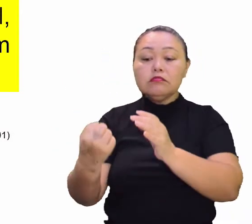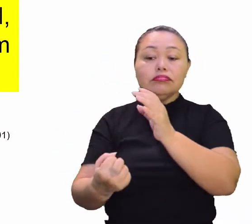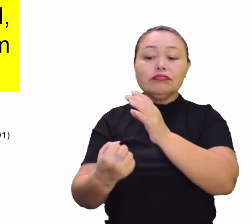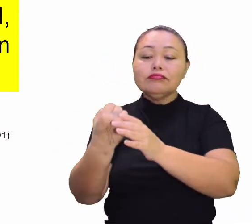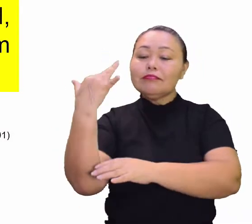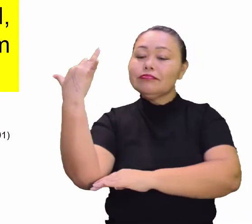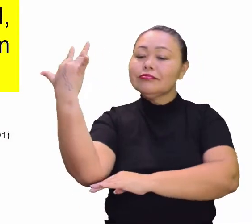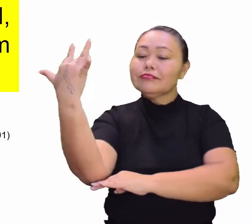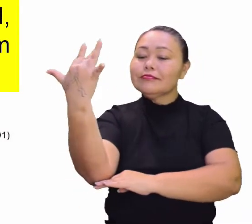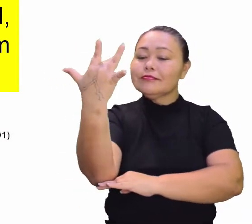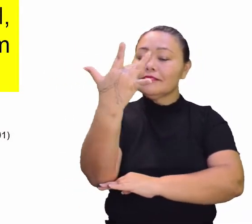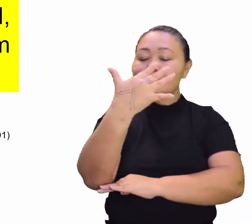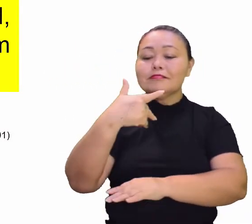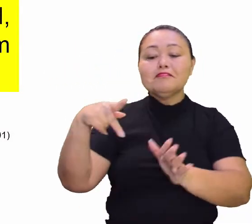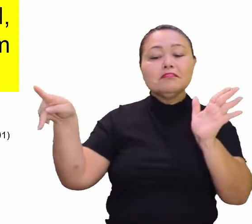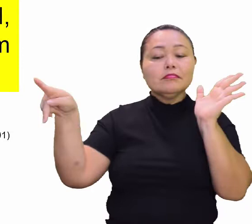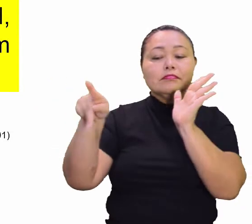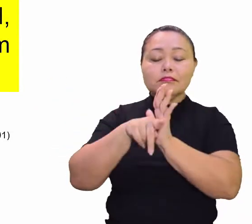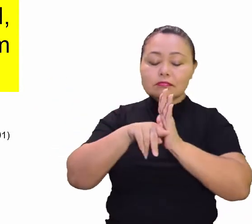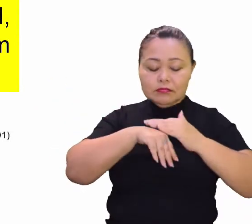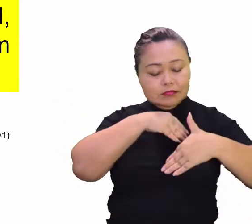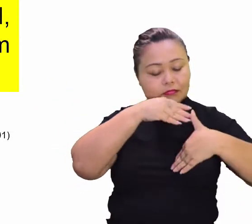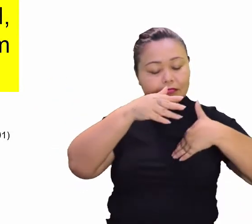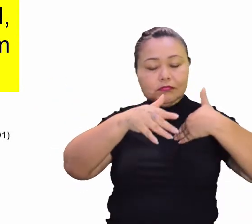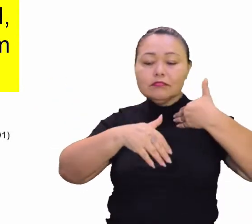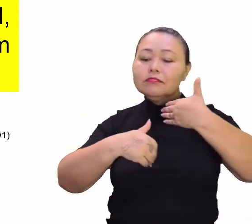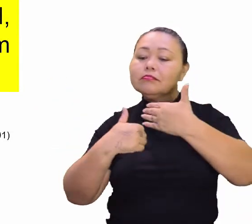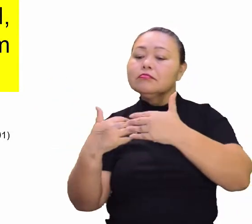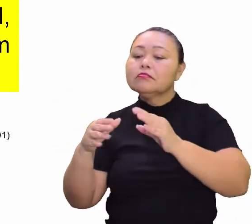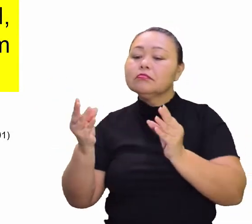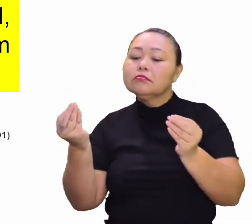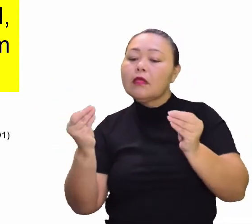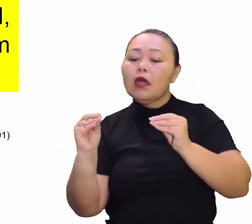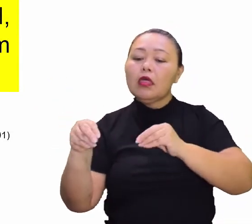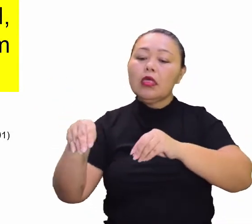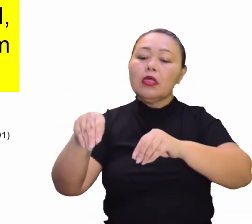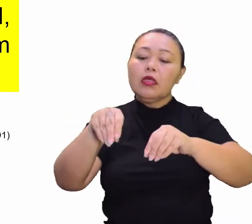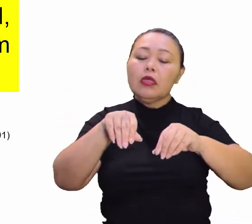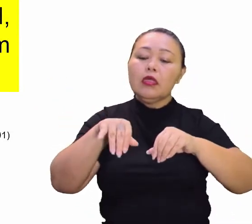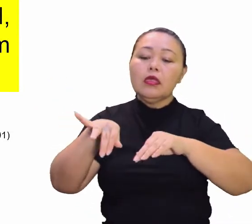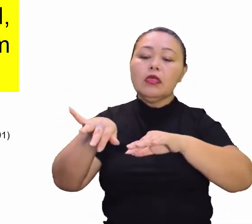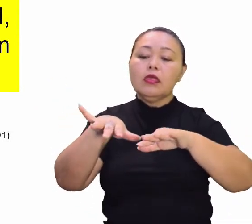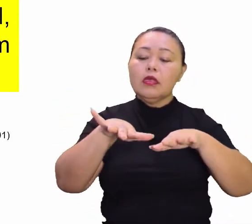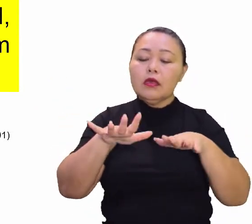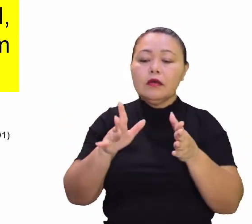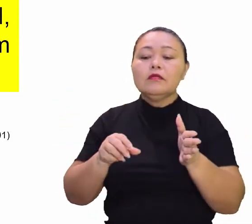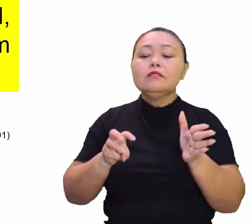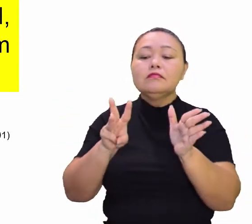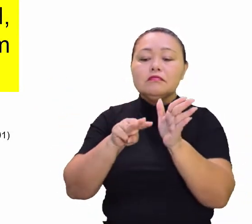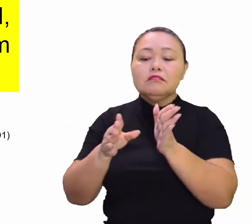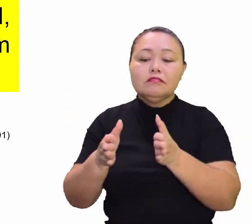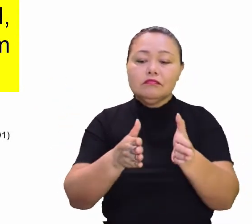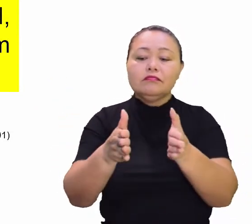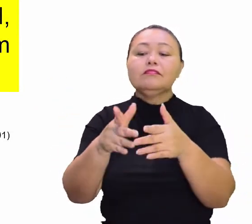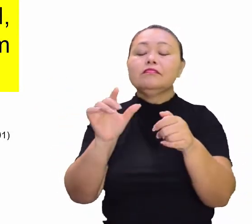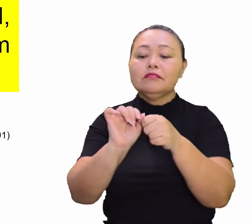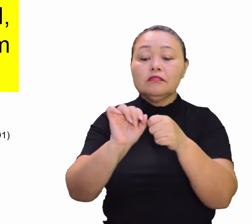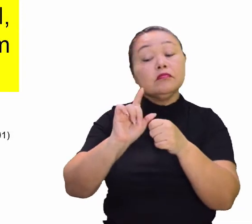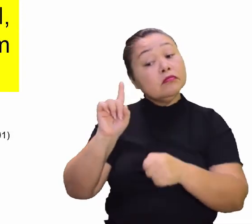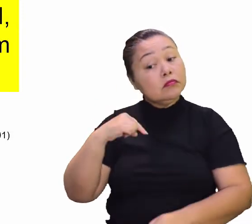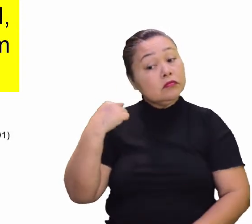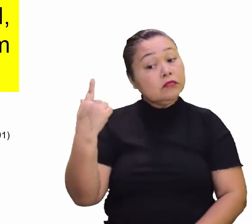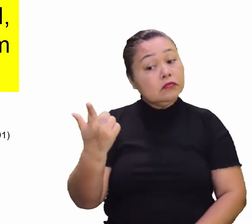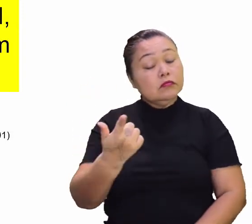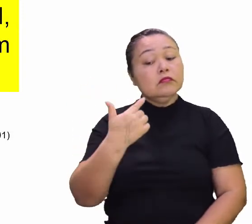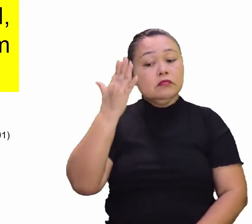forma natural, pelo próprio processo geológico da formação do rio. Muito bem. É isso? Exatamente. Que nós, como